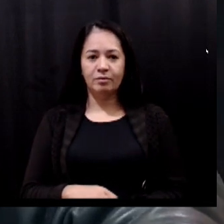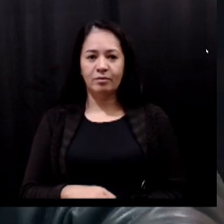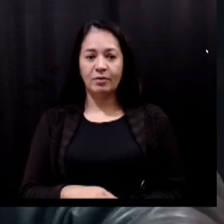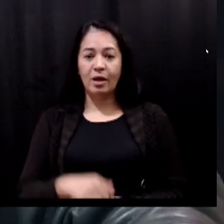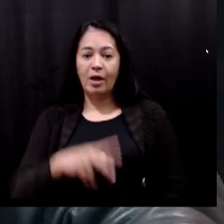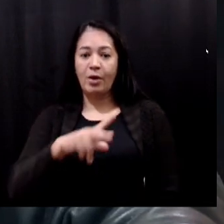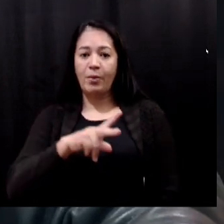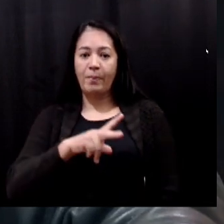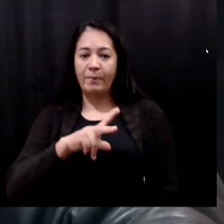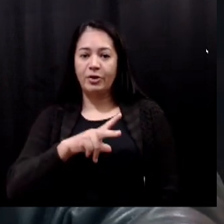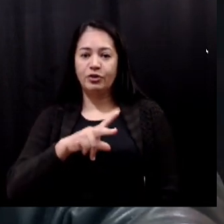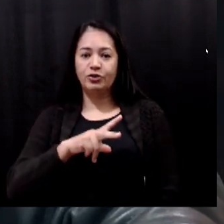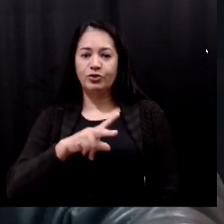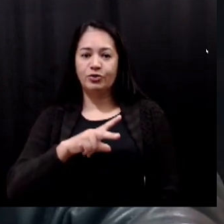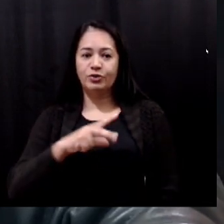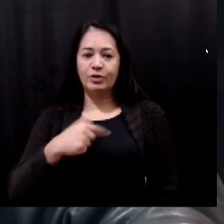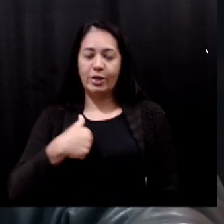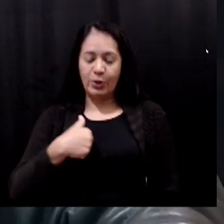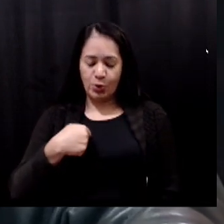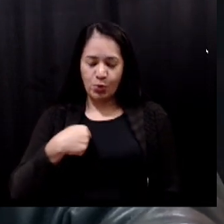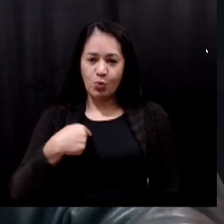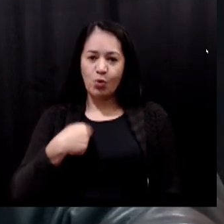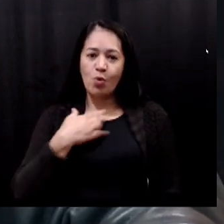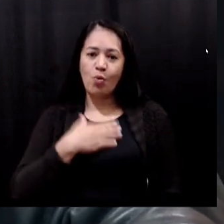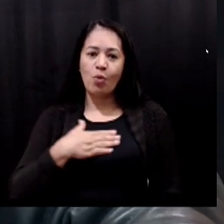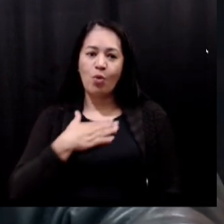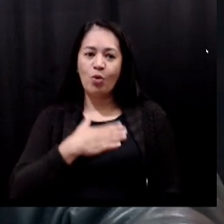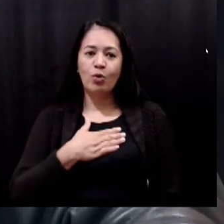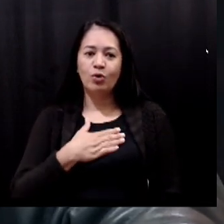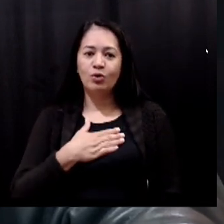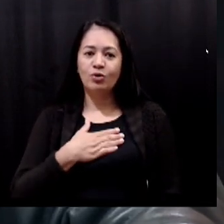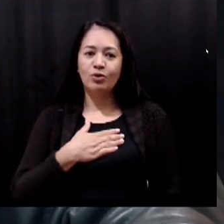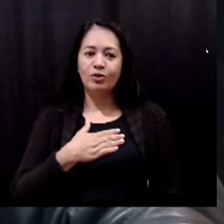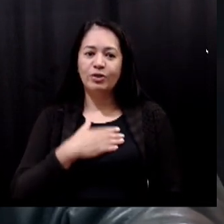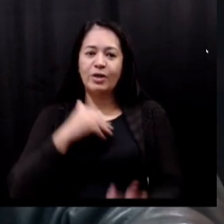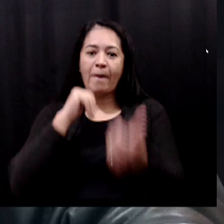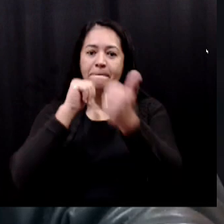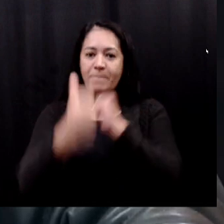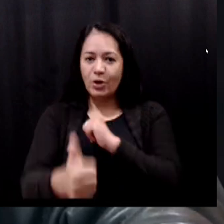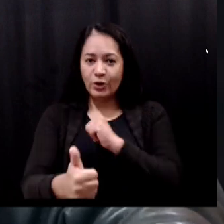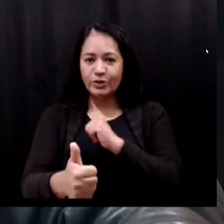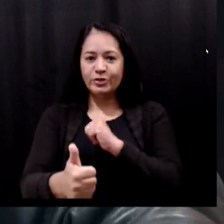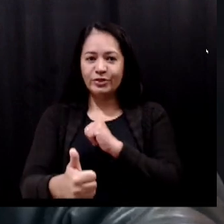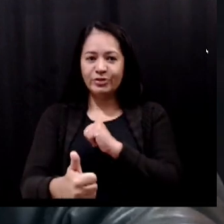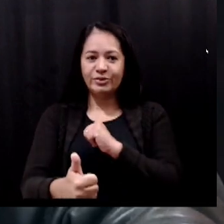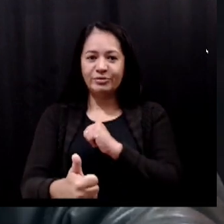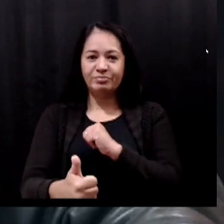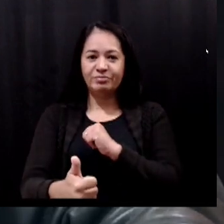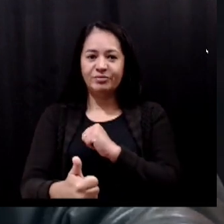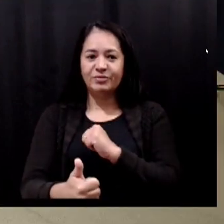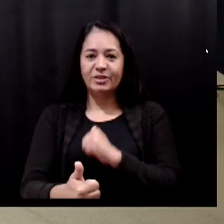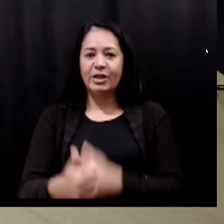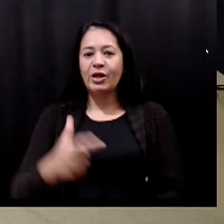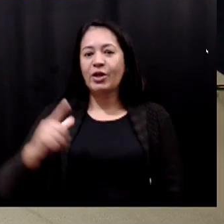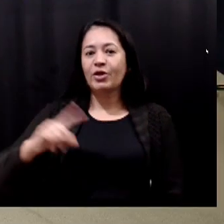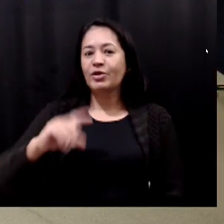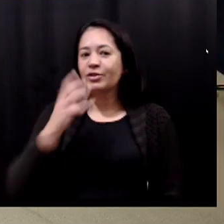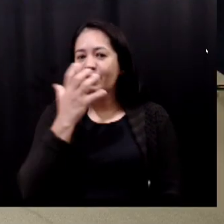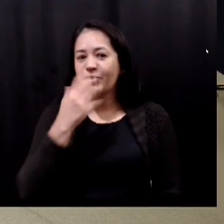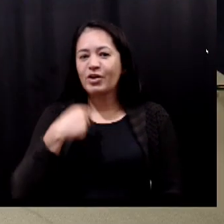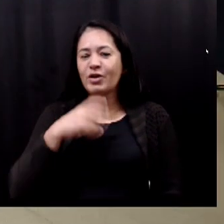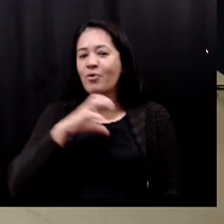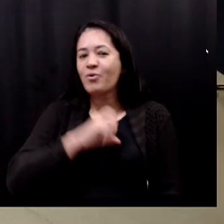Particularmente, no meu caso, eu gosto de esportes e tenho uma cachorra que eu amo cuidar,